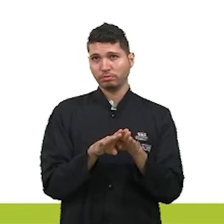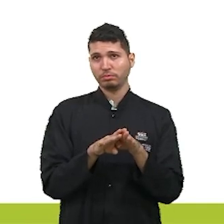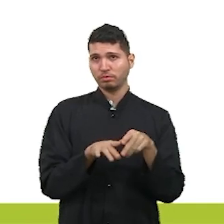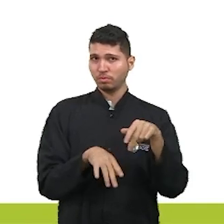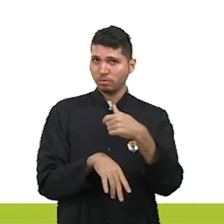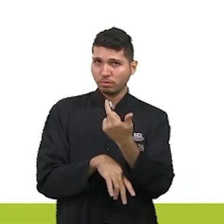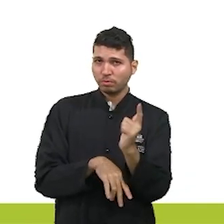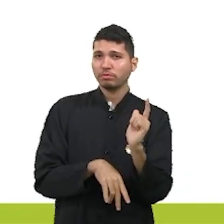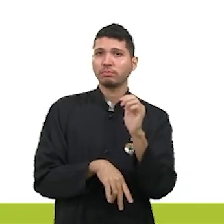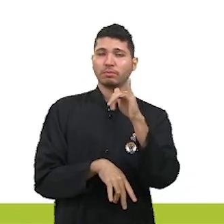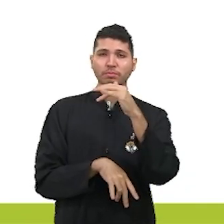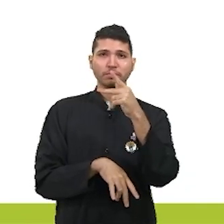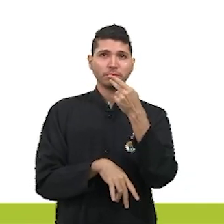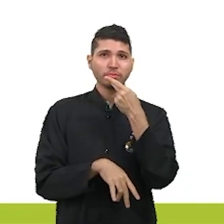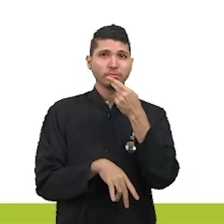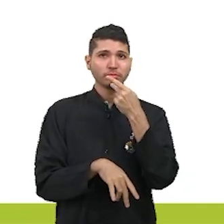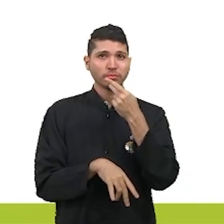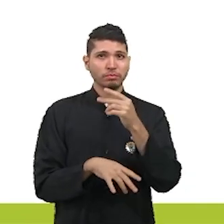posição.